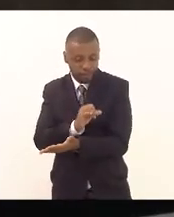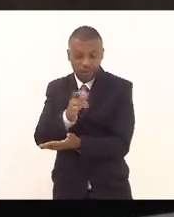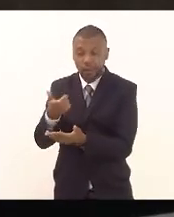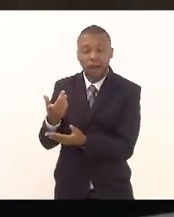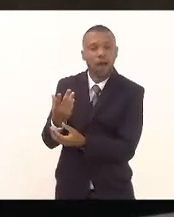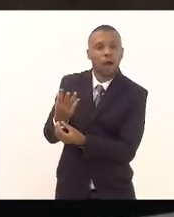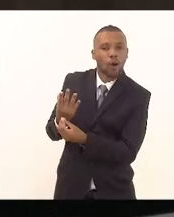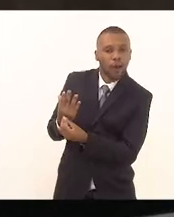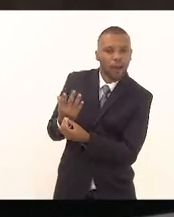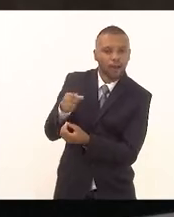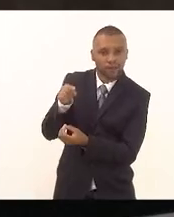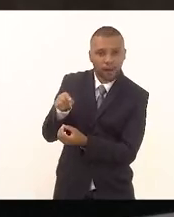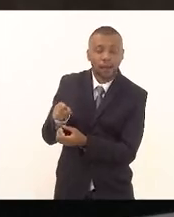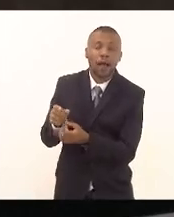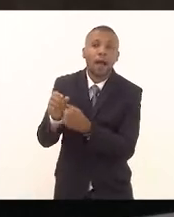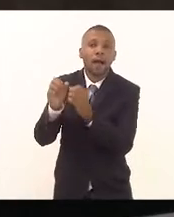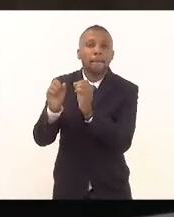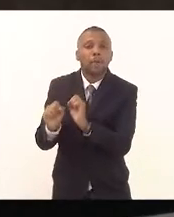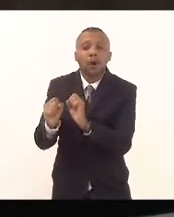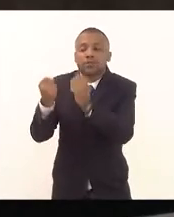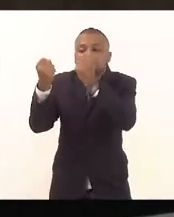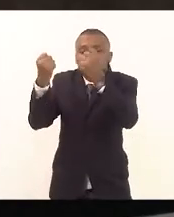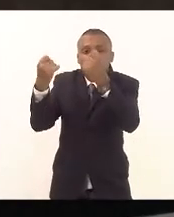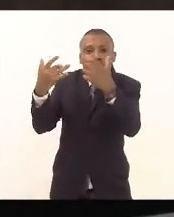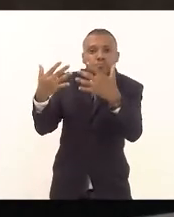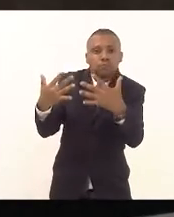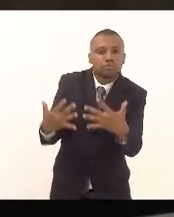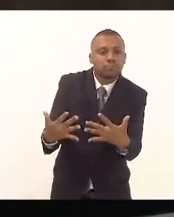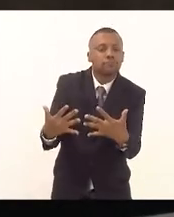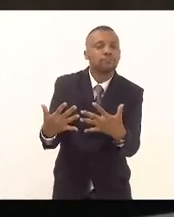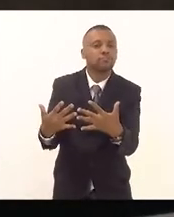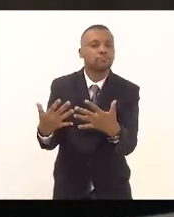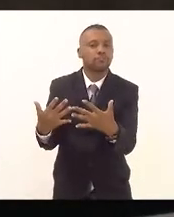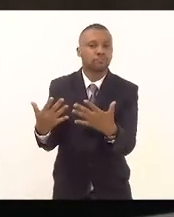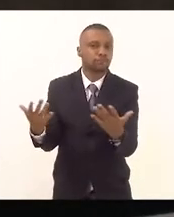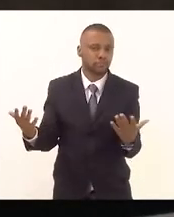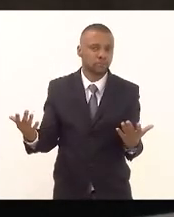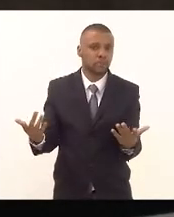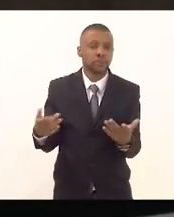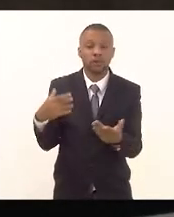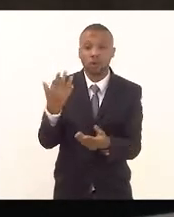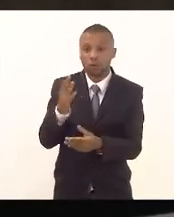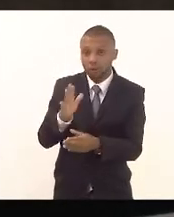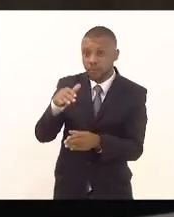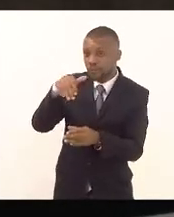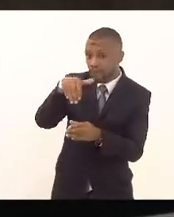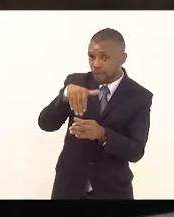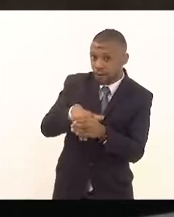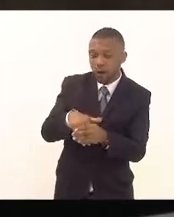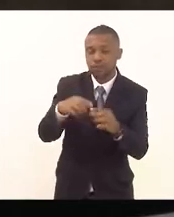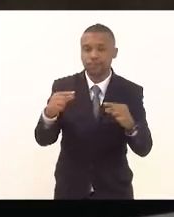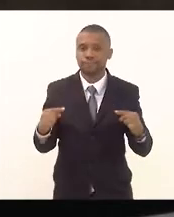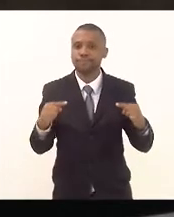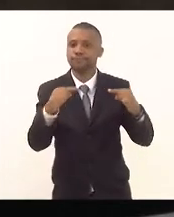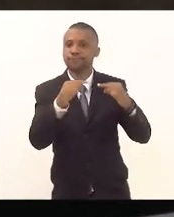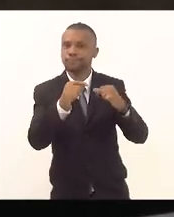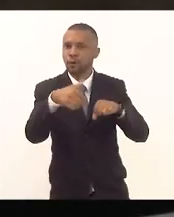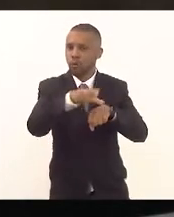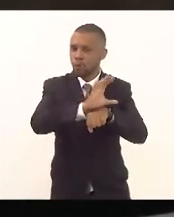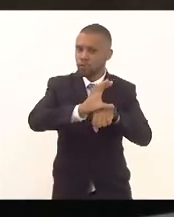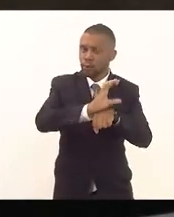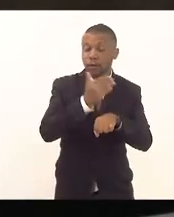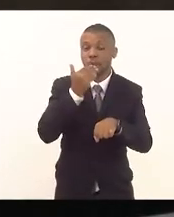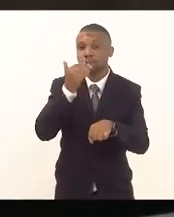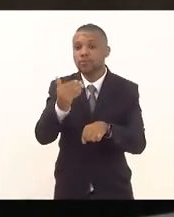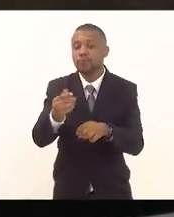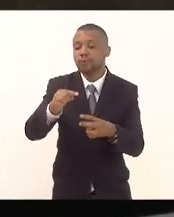poderá estabelecer. Então, este é o voto constitucionalidade com três emendas,